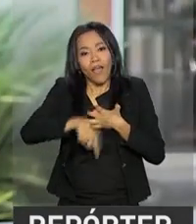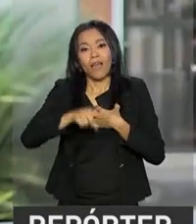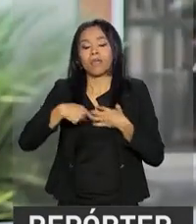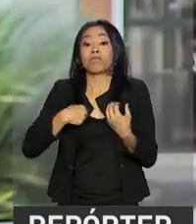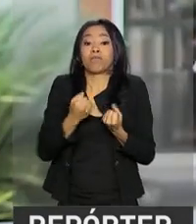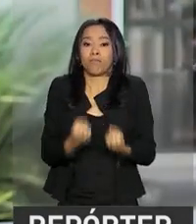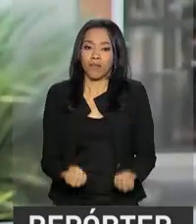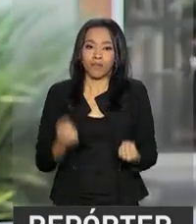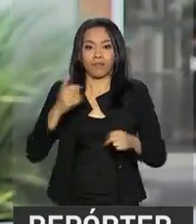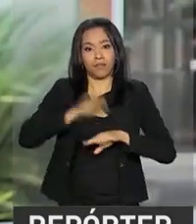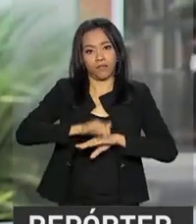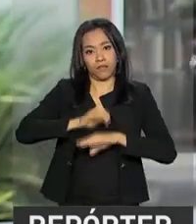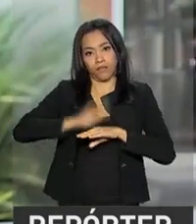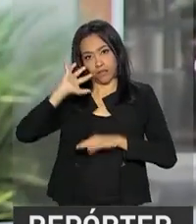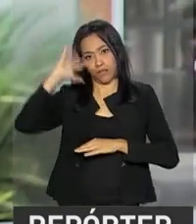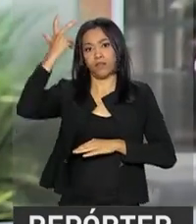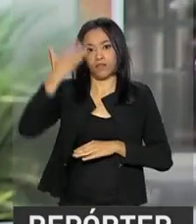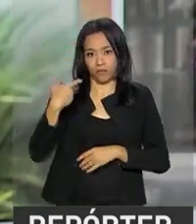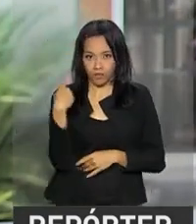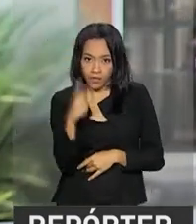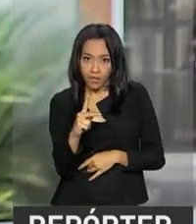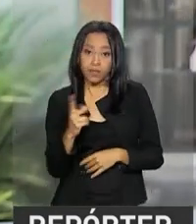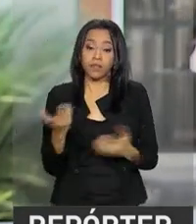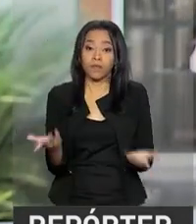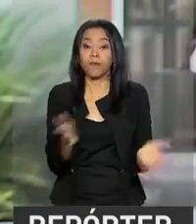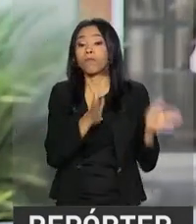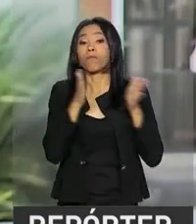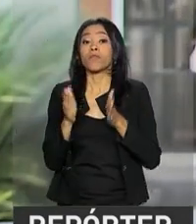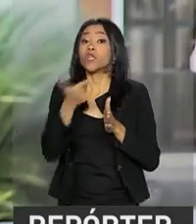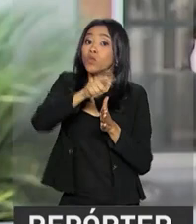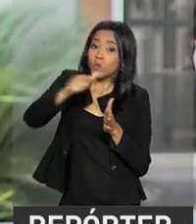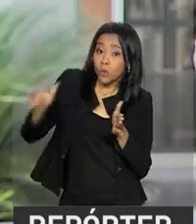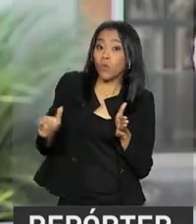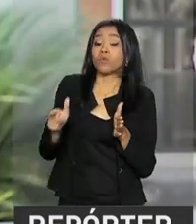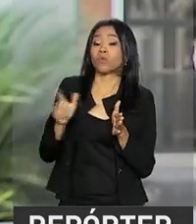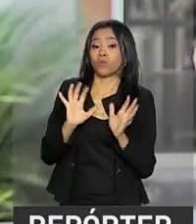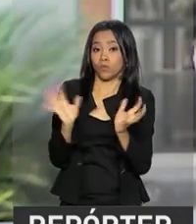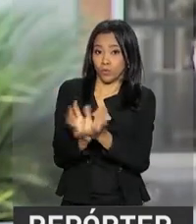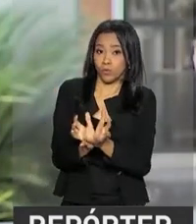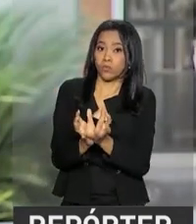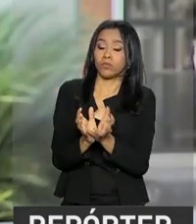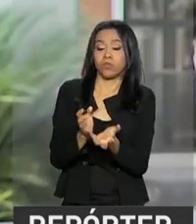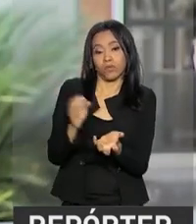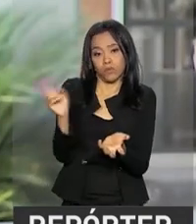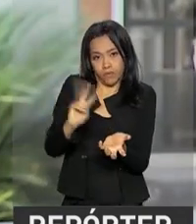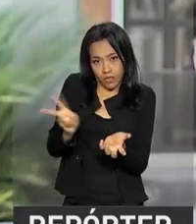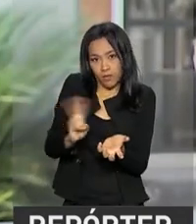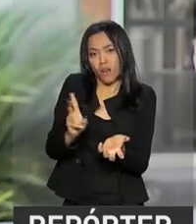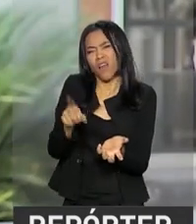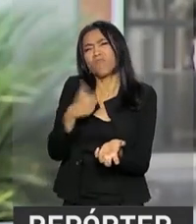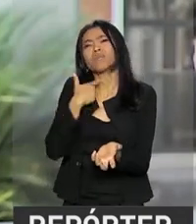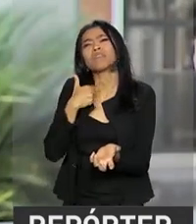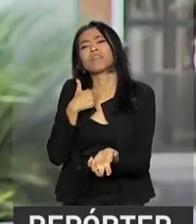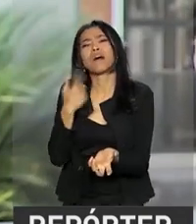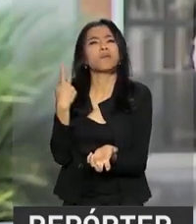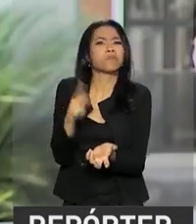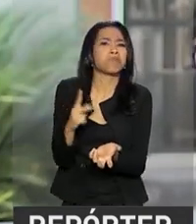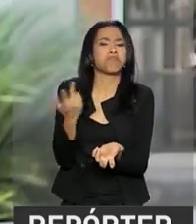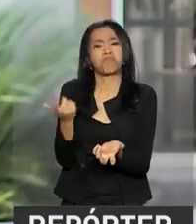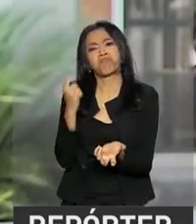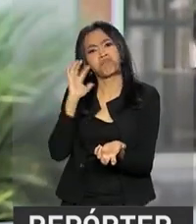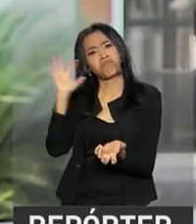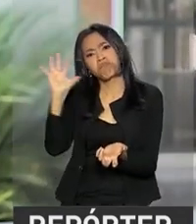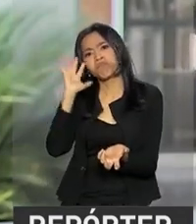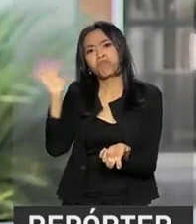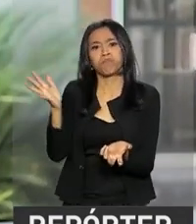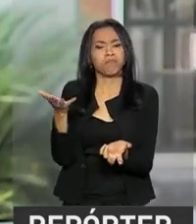nesse nessa questão e o restante são outros outras vontades outros outro